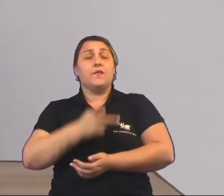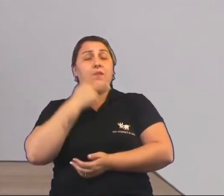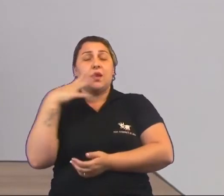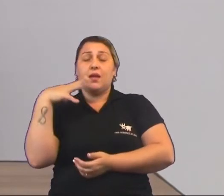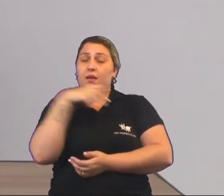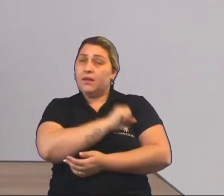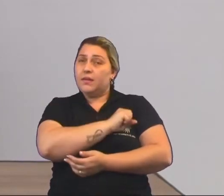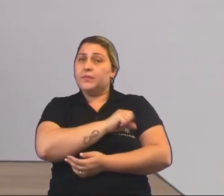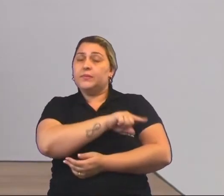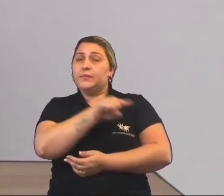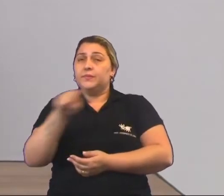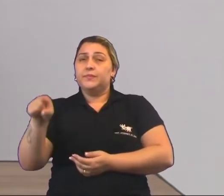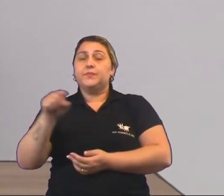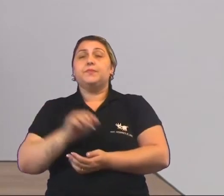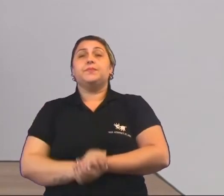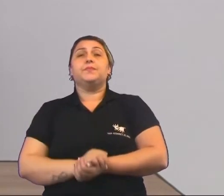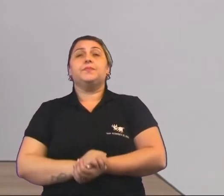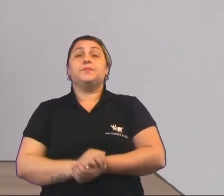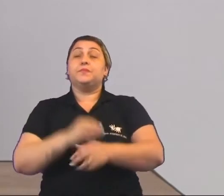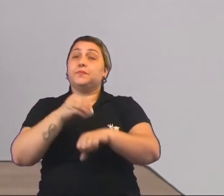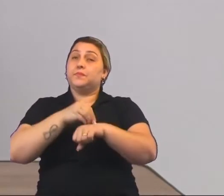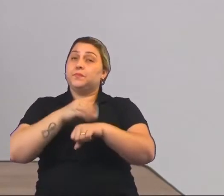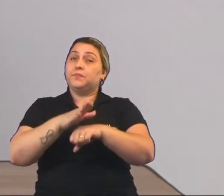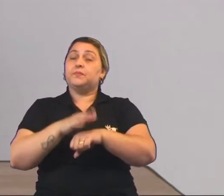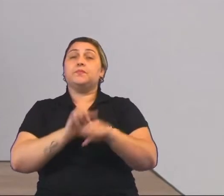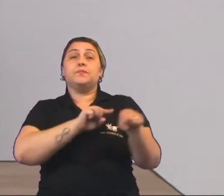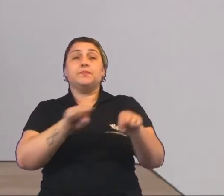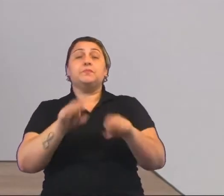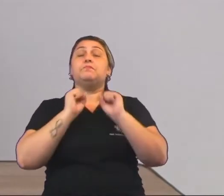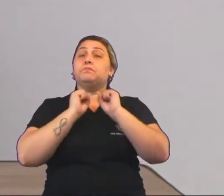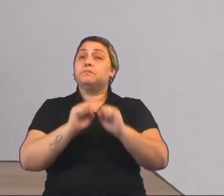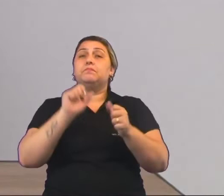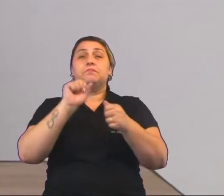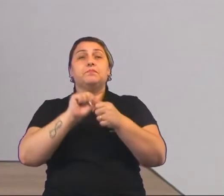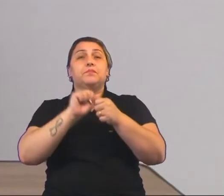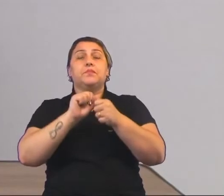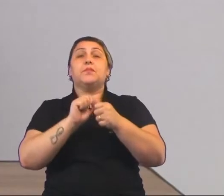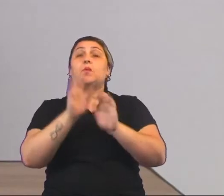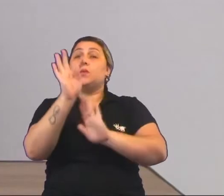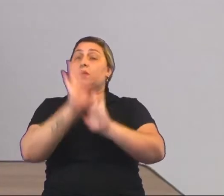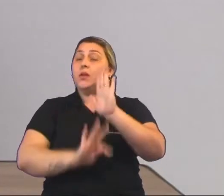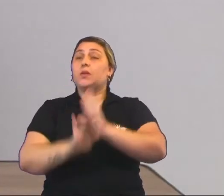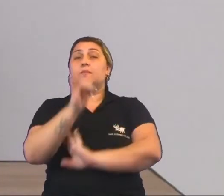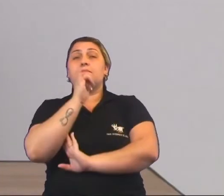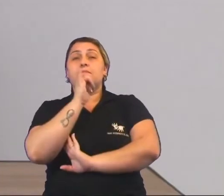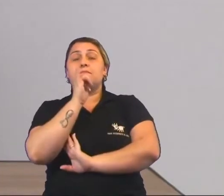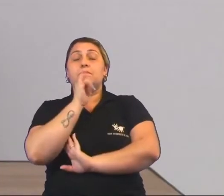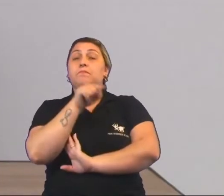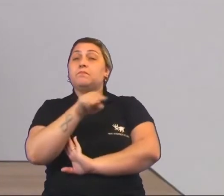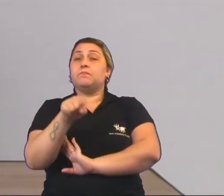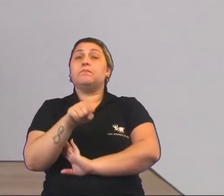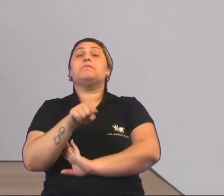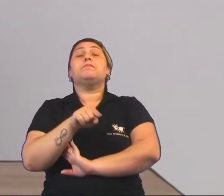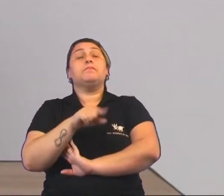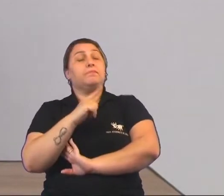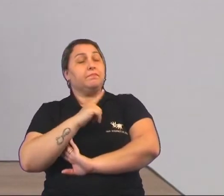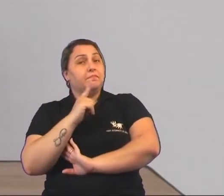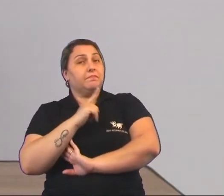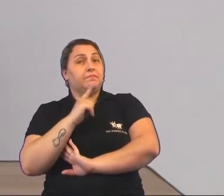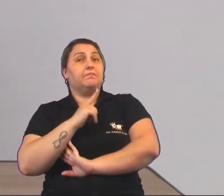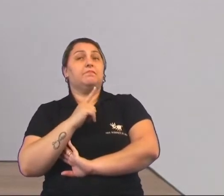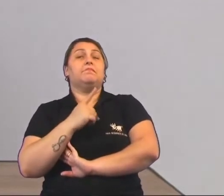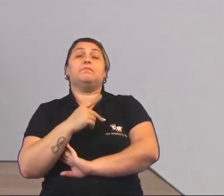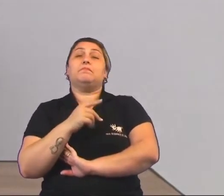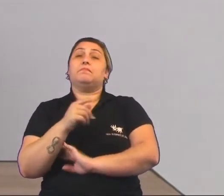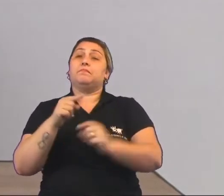falar rapidamente para vocês aqui, deixar uma indicação que vocês podem fazer com qualquer texto, por exemplo, que vocês recebam nas